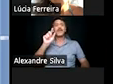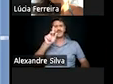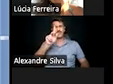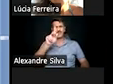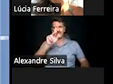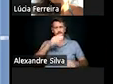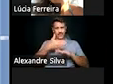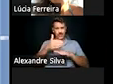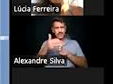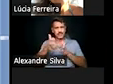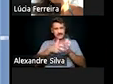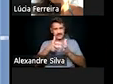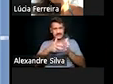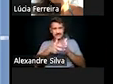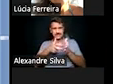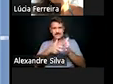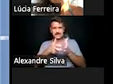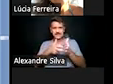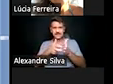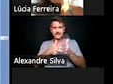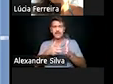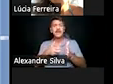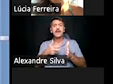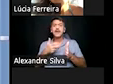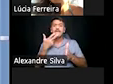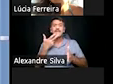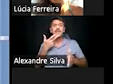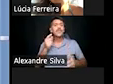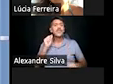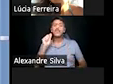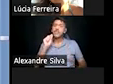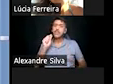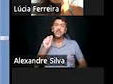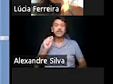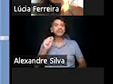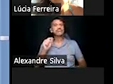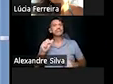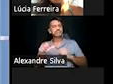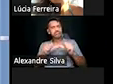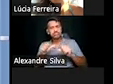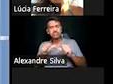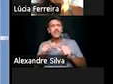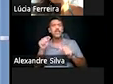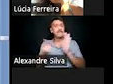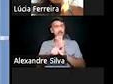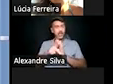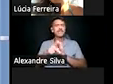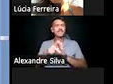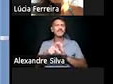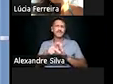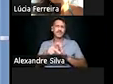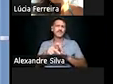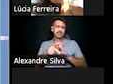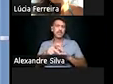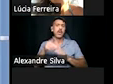Nós vamos voltar aos anos 40. Esse é o Grande Hotel do Barreiro. Nós estamos vivendo, nesse momento,